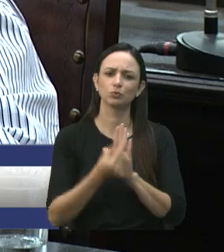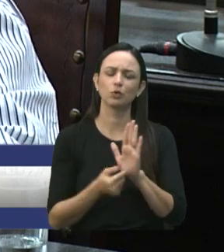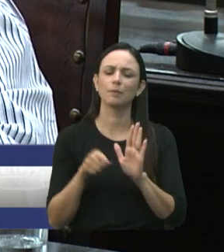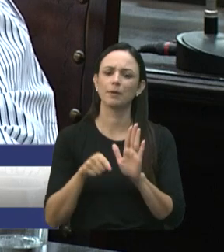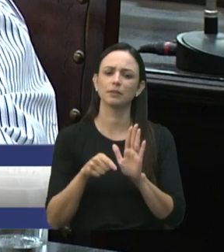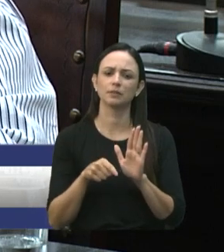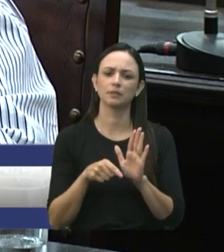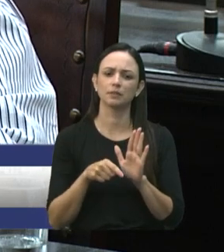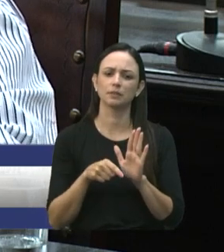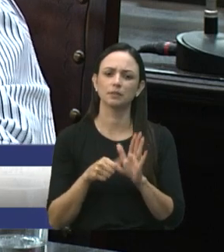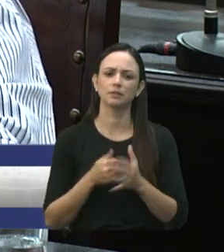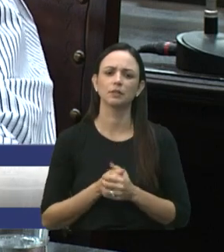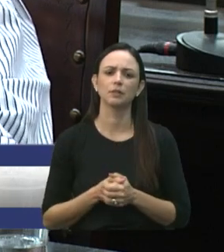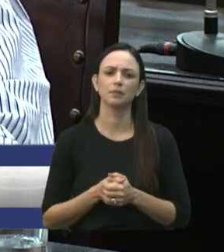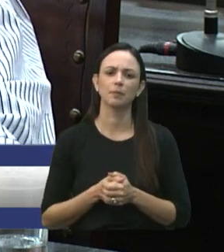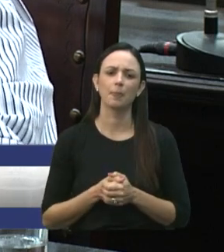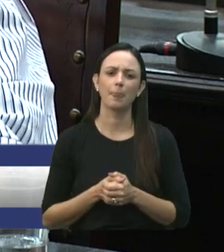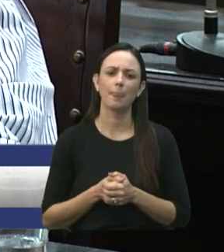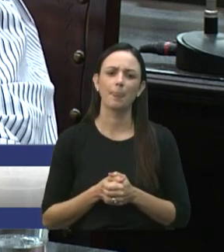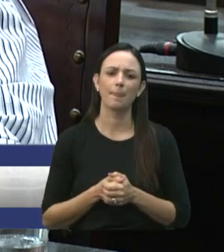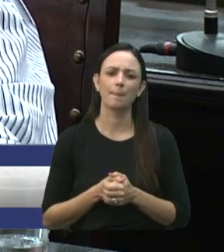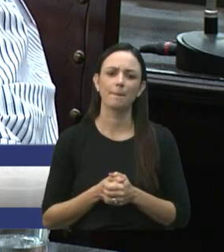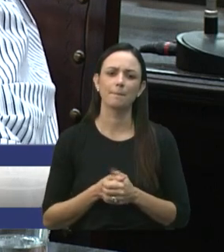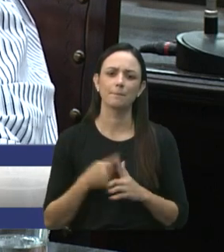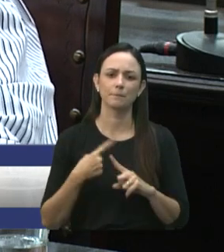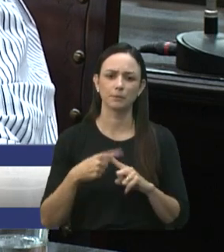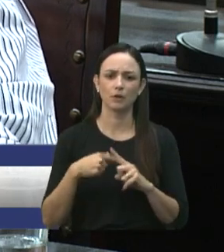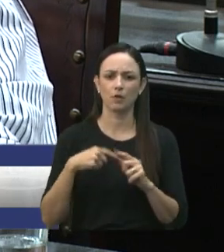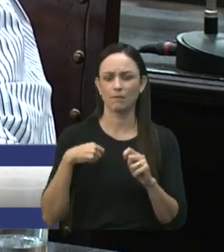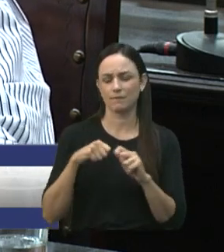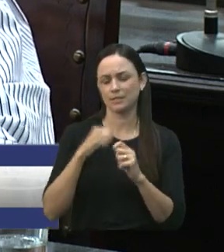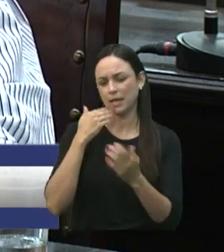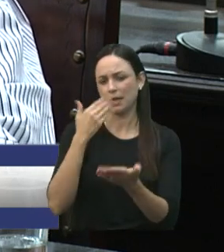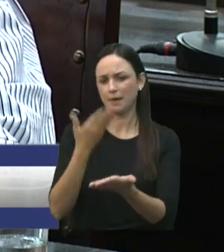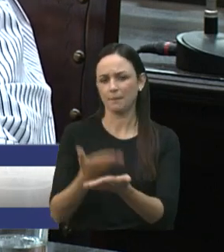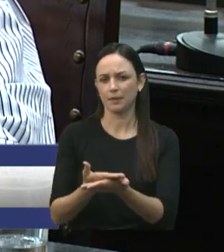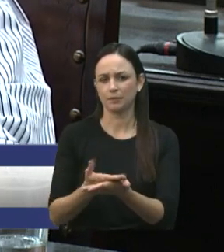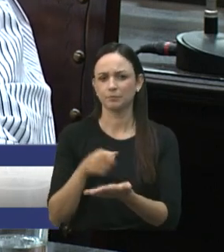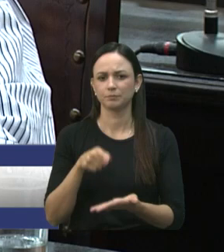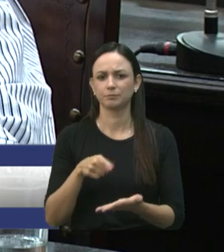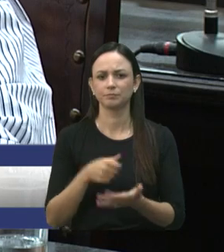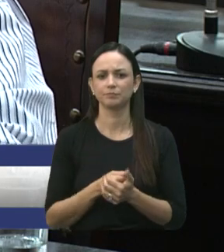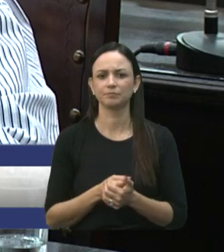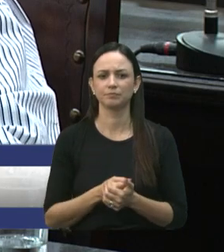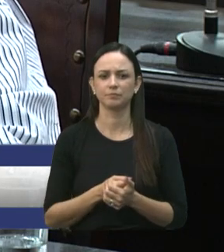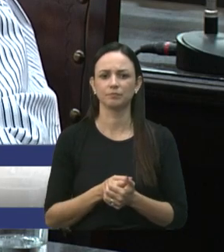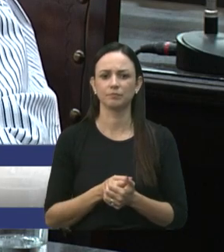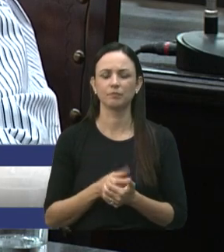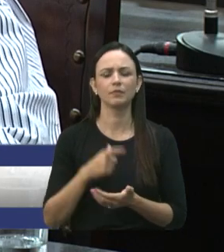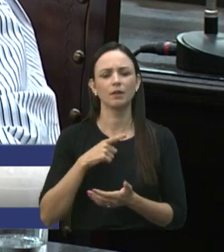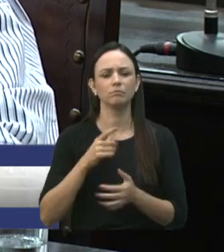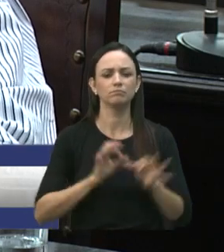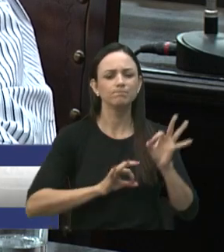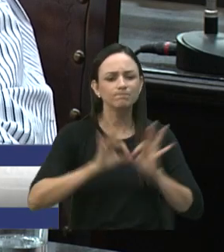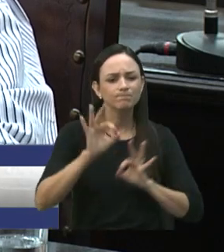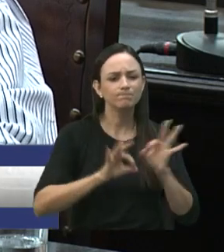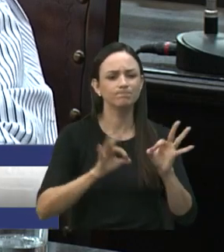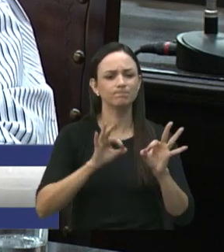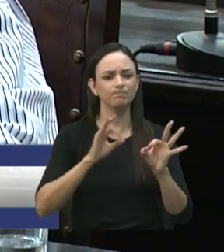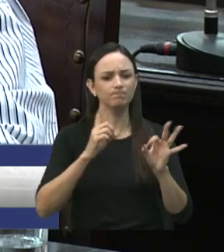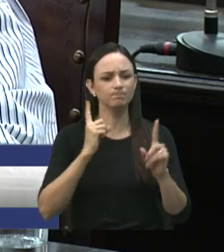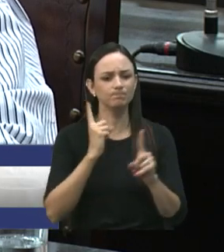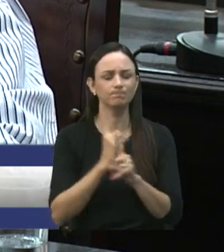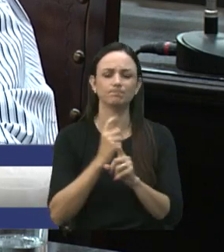aqui, até é porque foi motivo de requerimento meu, a pasta, houve algum planejamento identificado